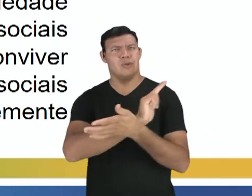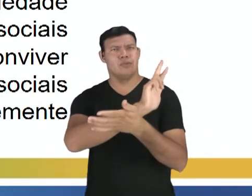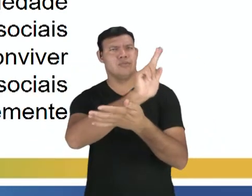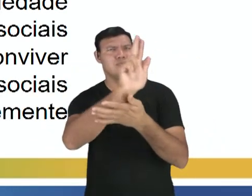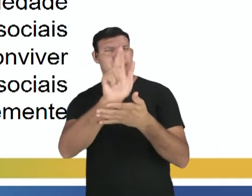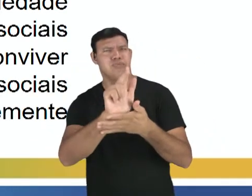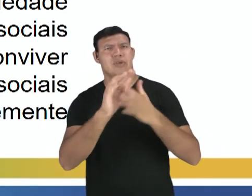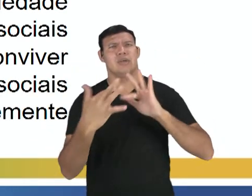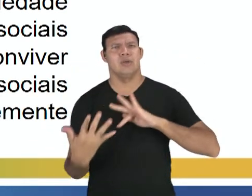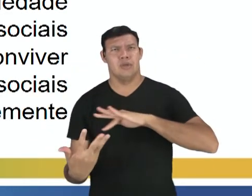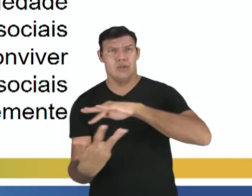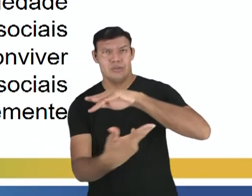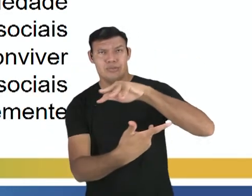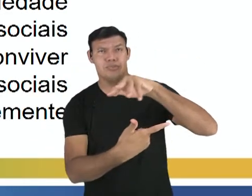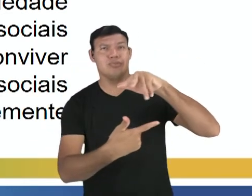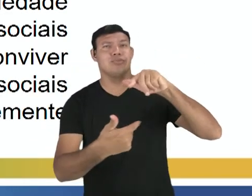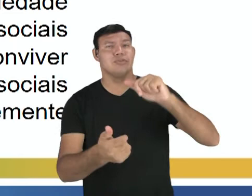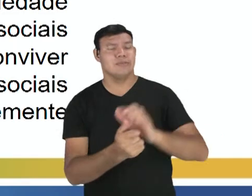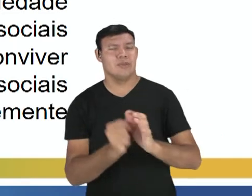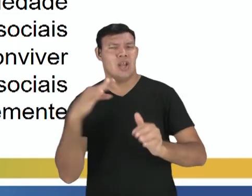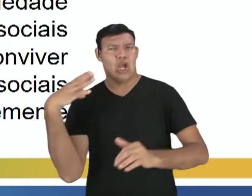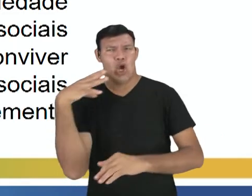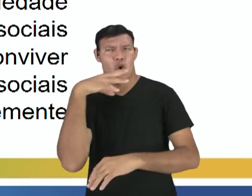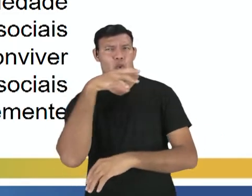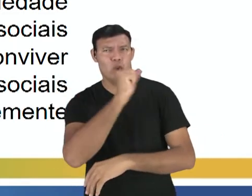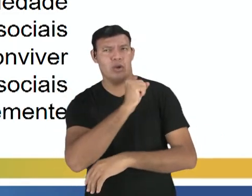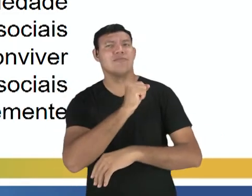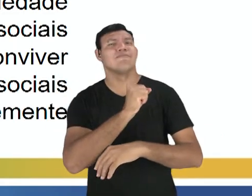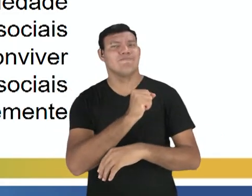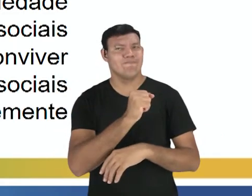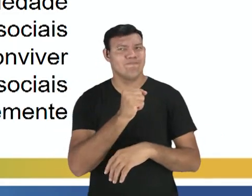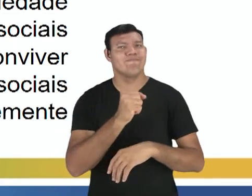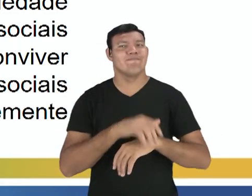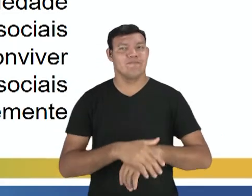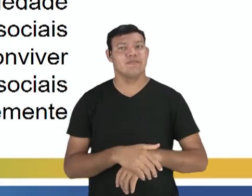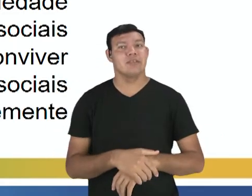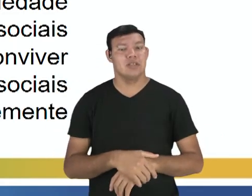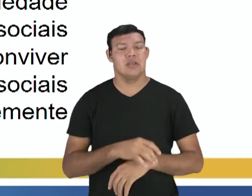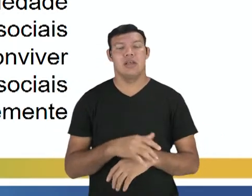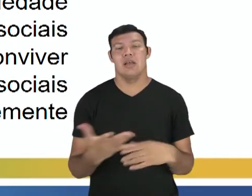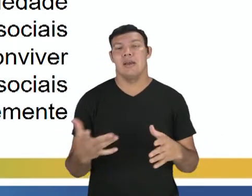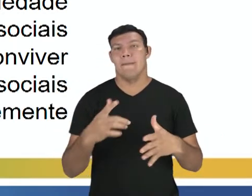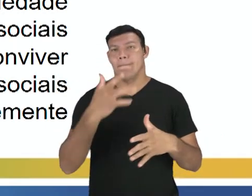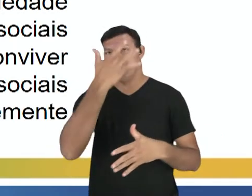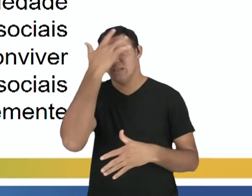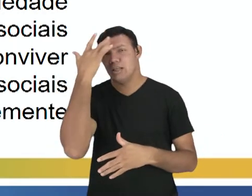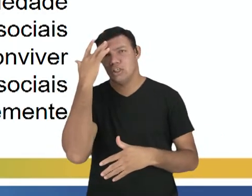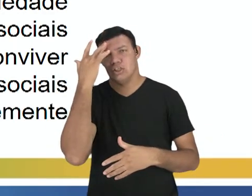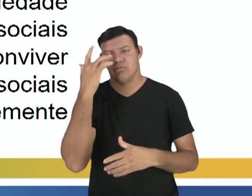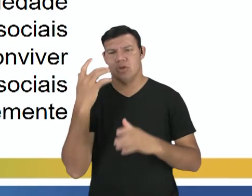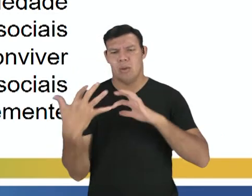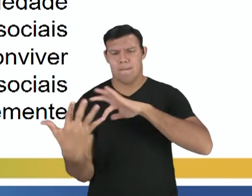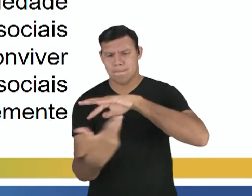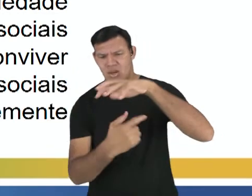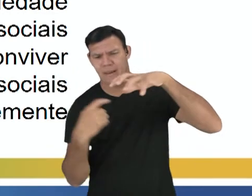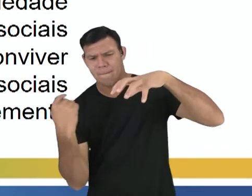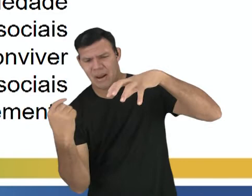de informações de forma veloz e prática, permitindo que cada vez mais pessoas de diferentes partes do